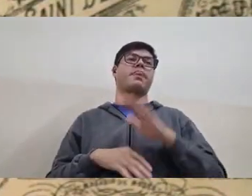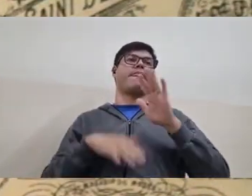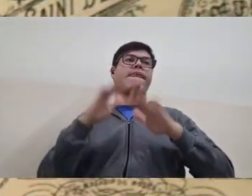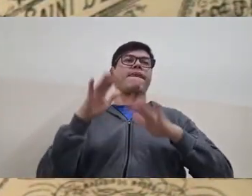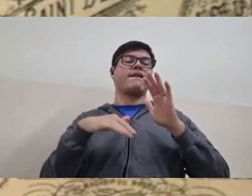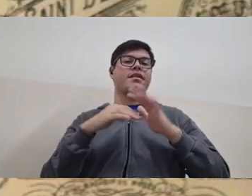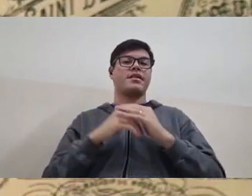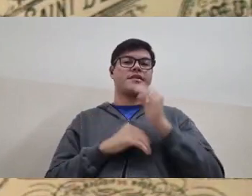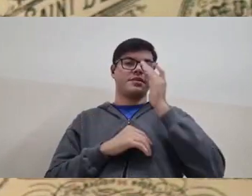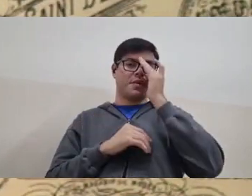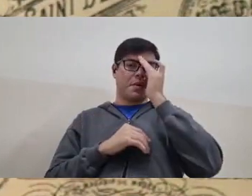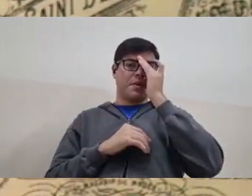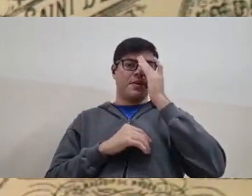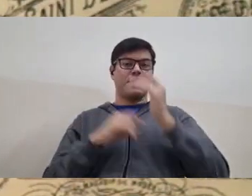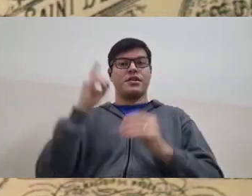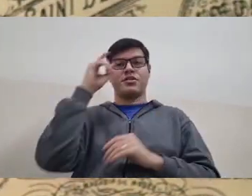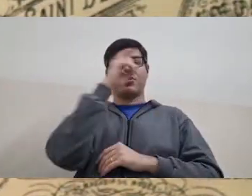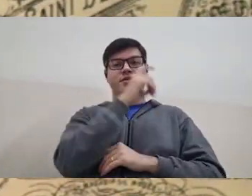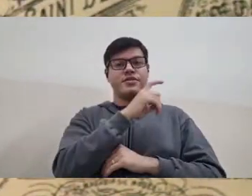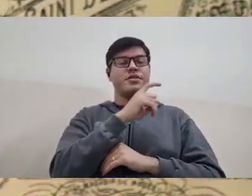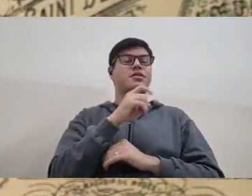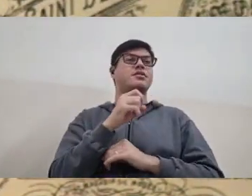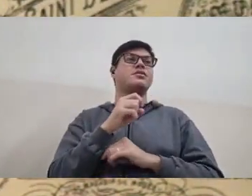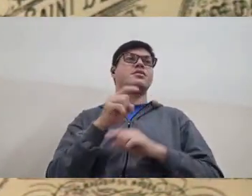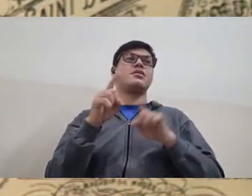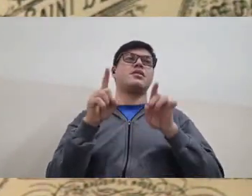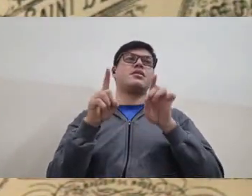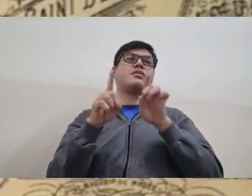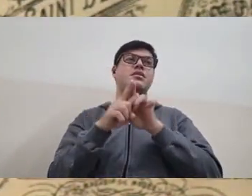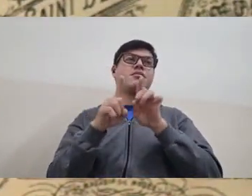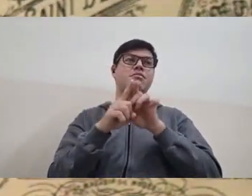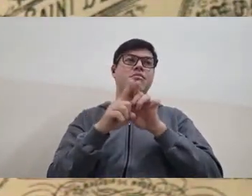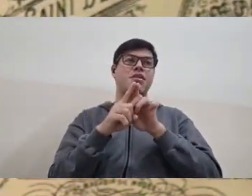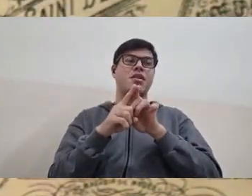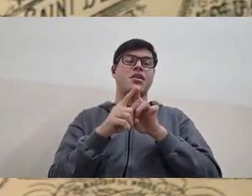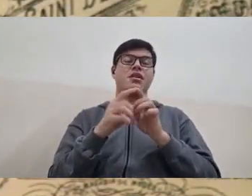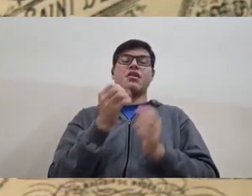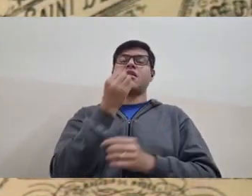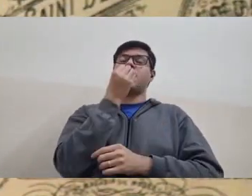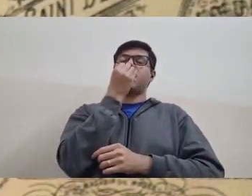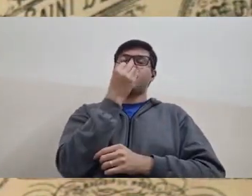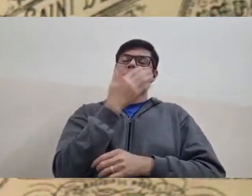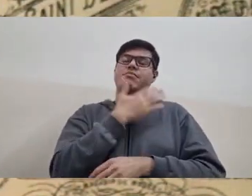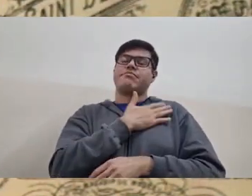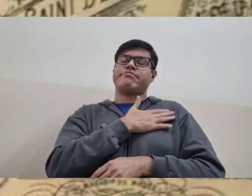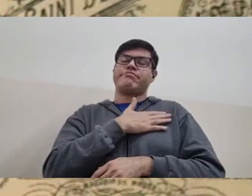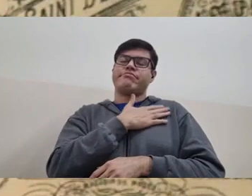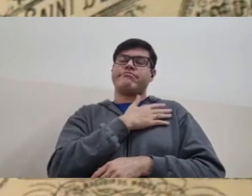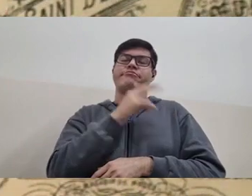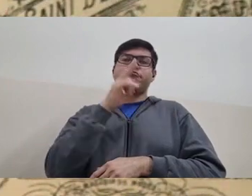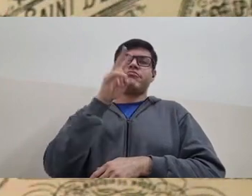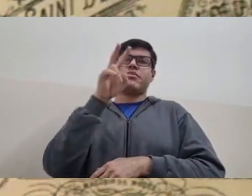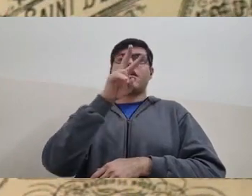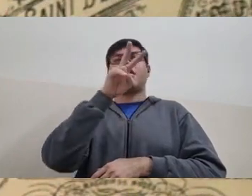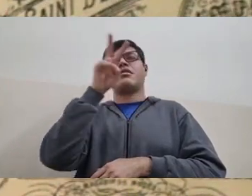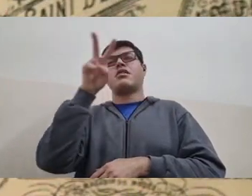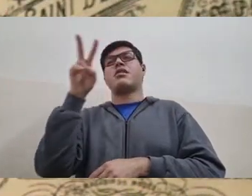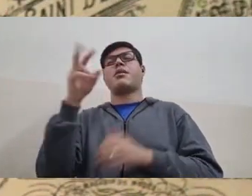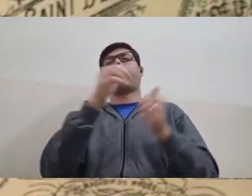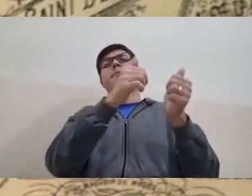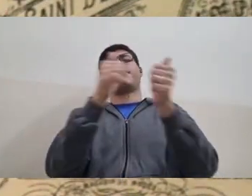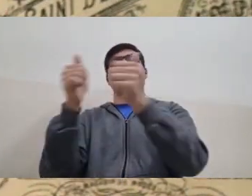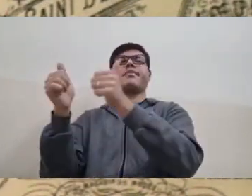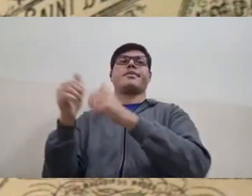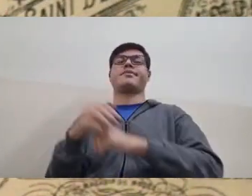Às vezes é difícil, mas é muito recompensante na hora que a gente vê que a gente consegue fazer o melhor para a